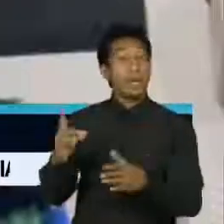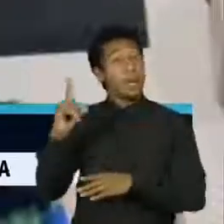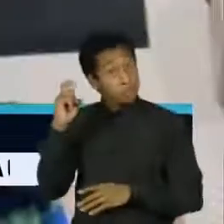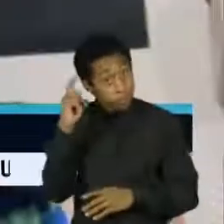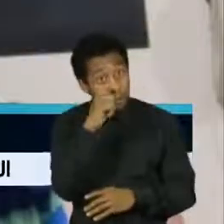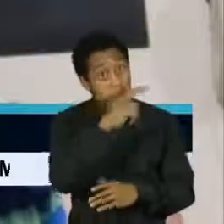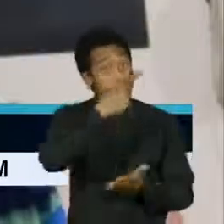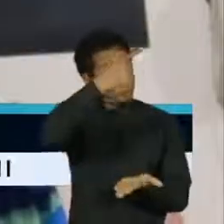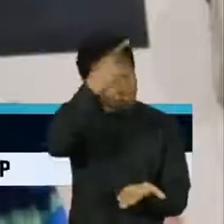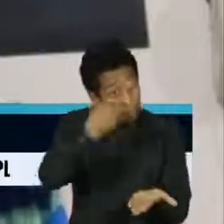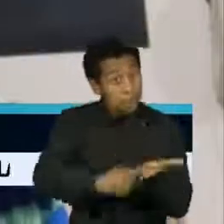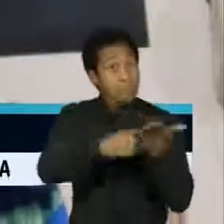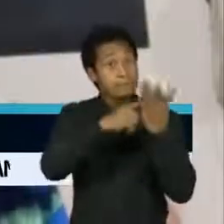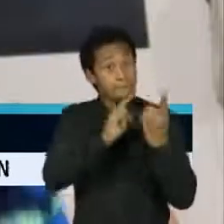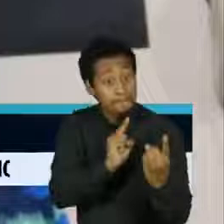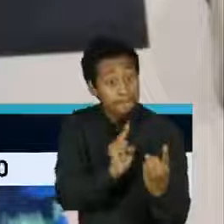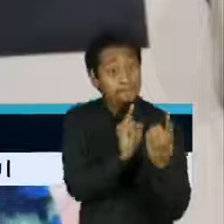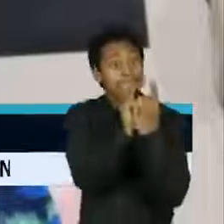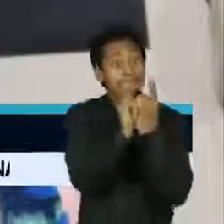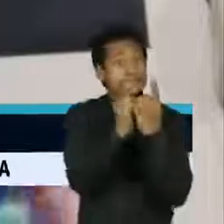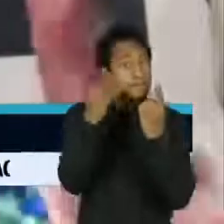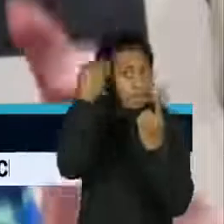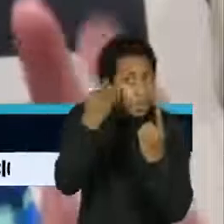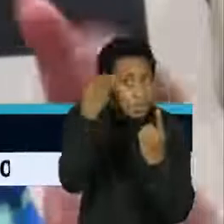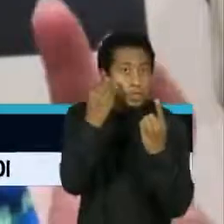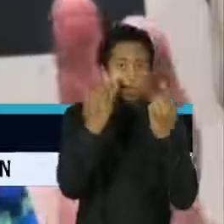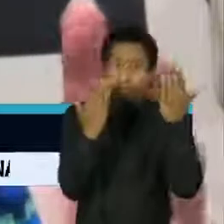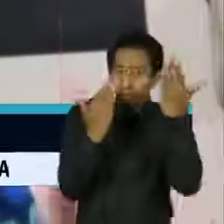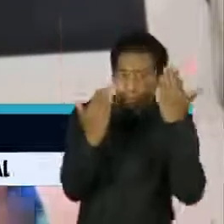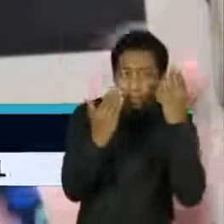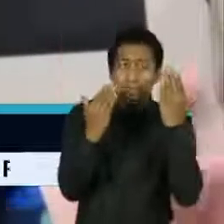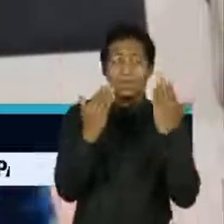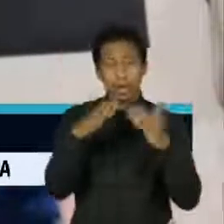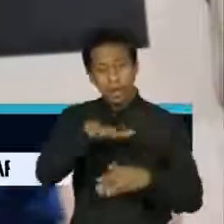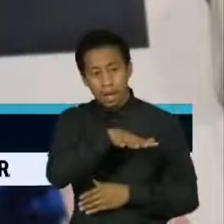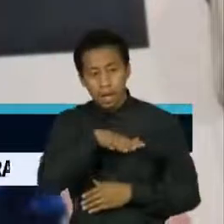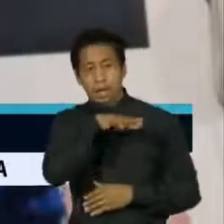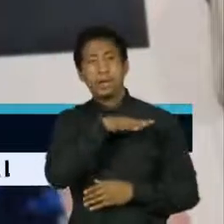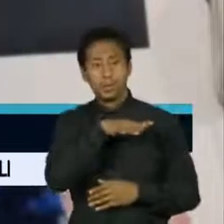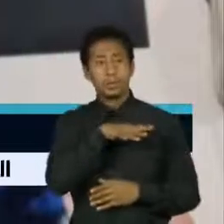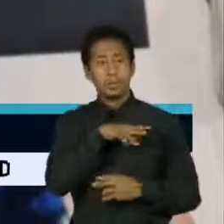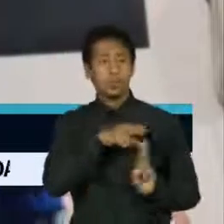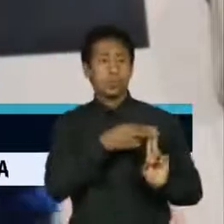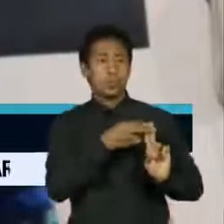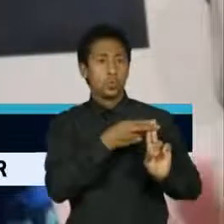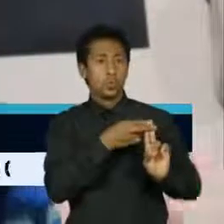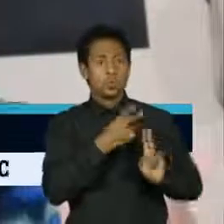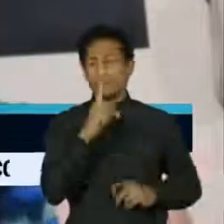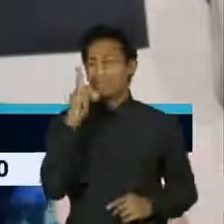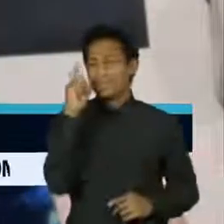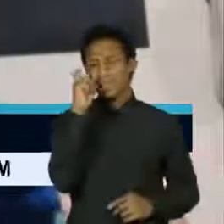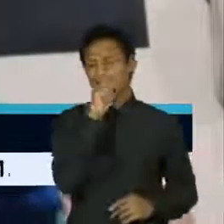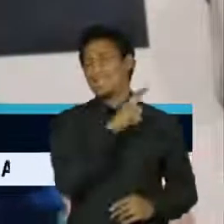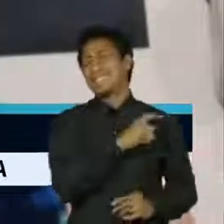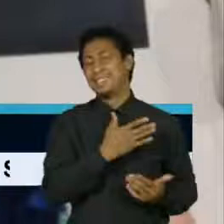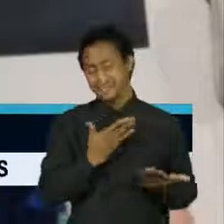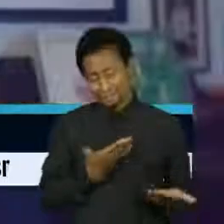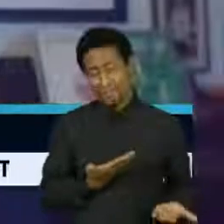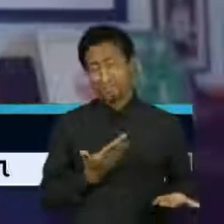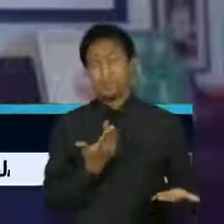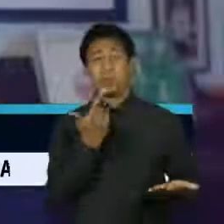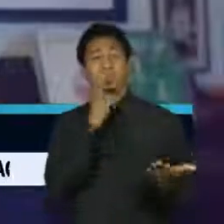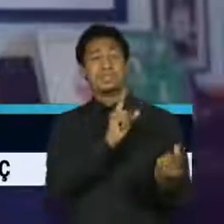uma consulta. É muito difícil ter um encaixe para você, para eles poderem te